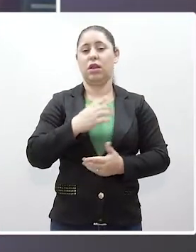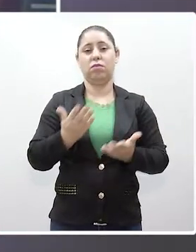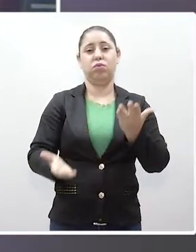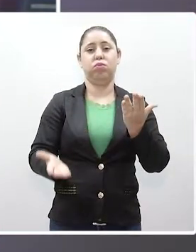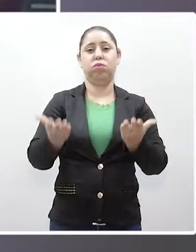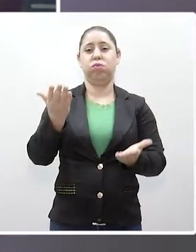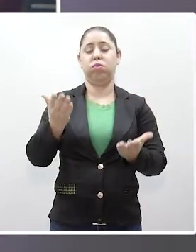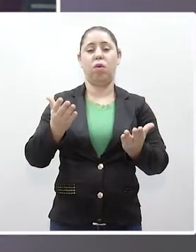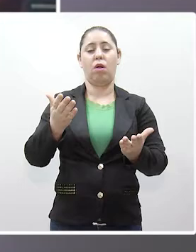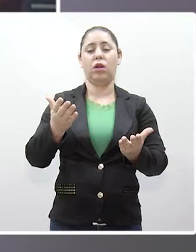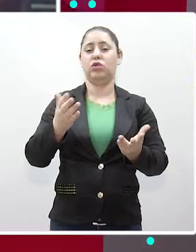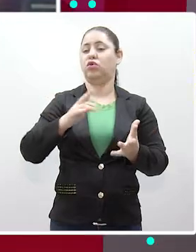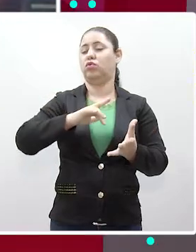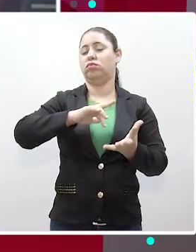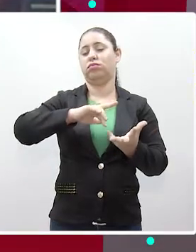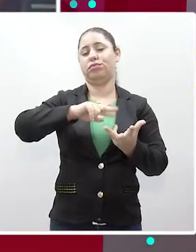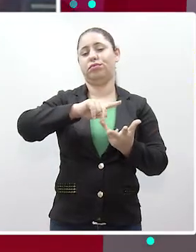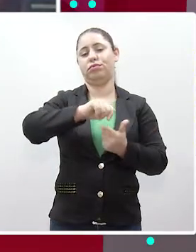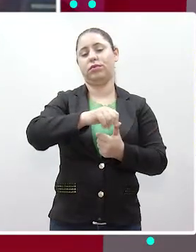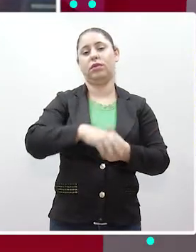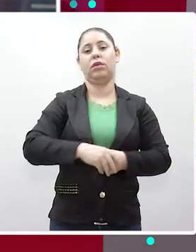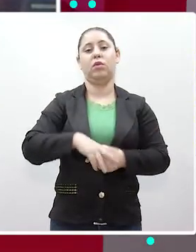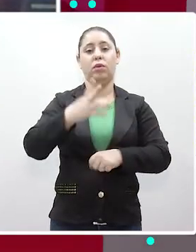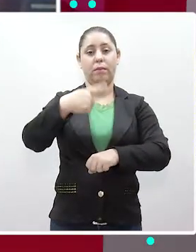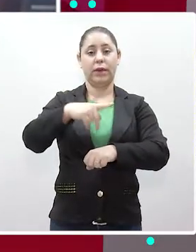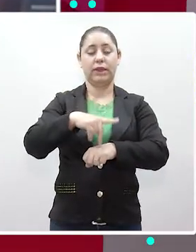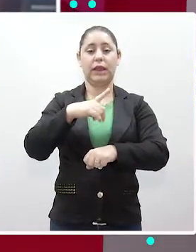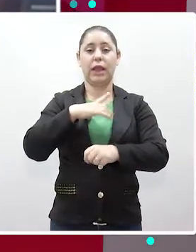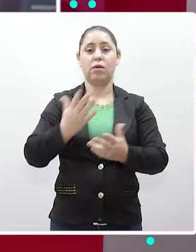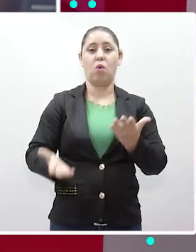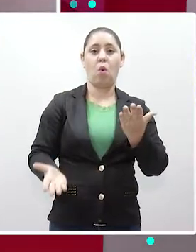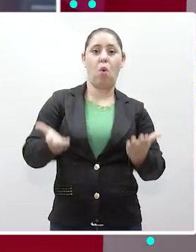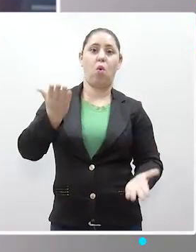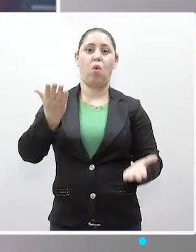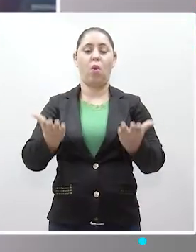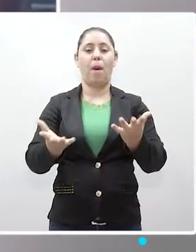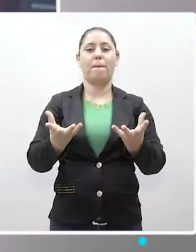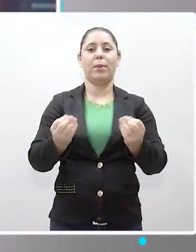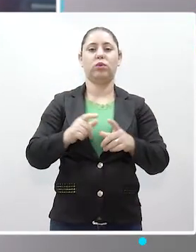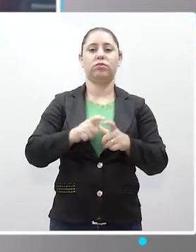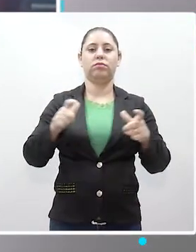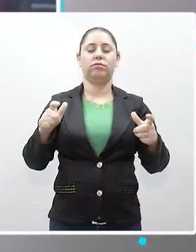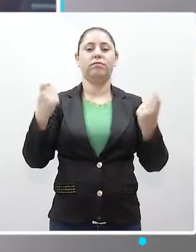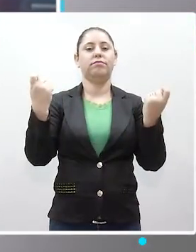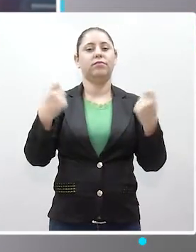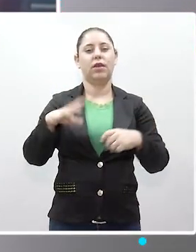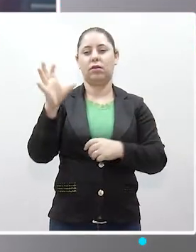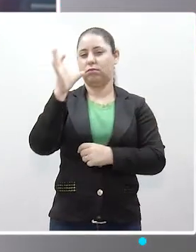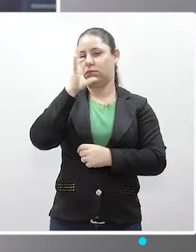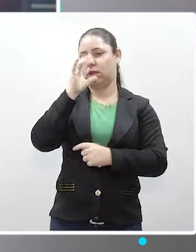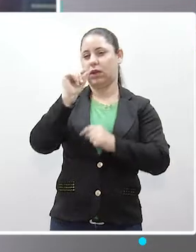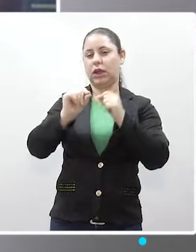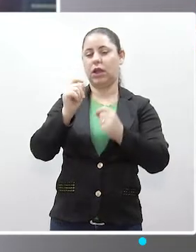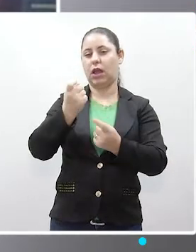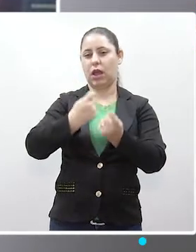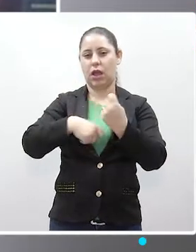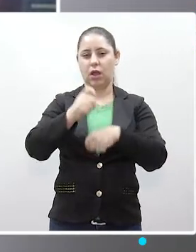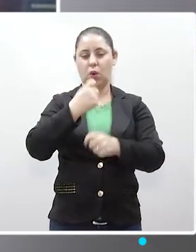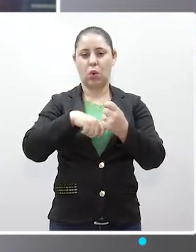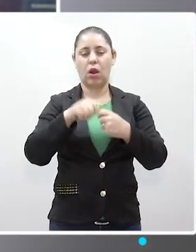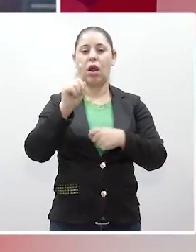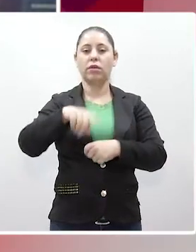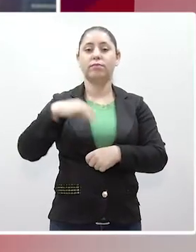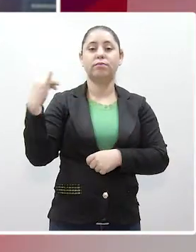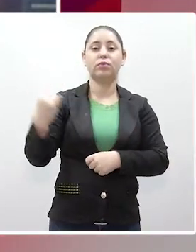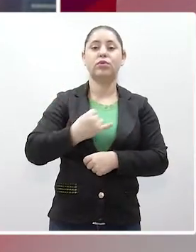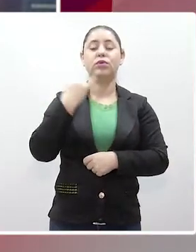tem instabilidade de toda a natureza. Quando um país tem instabilidade muito alta, você deve observar que a economia tem um